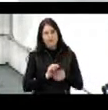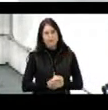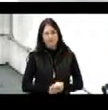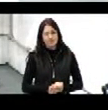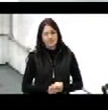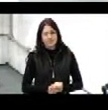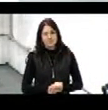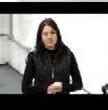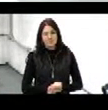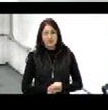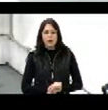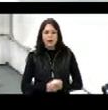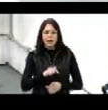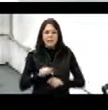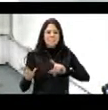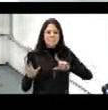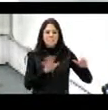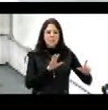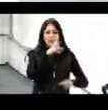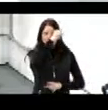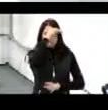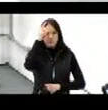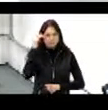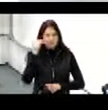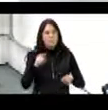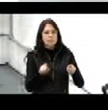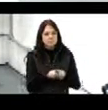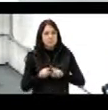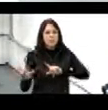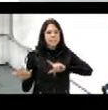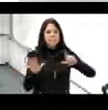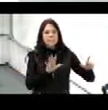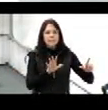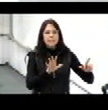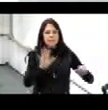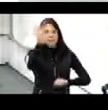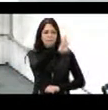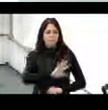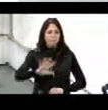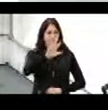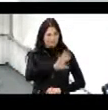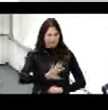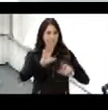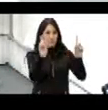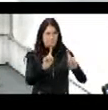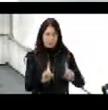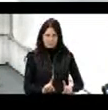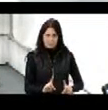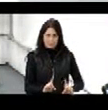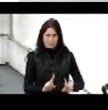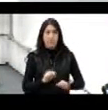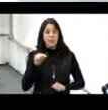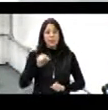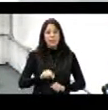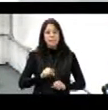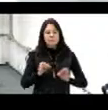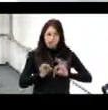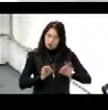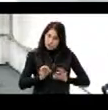Nacional, Semana Municipal da Pessoa com Deficiência. Tem que fazer referência que esse projeto é um projeto do vereador Rui